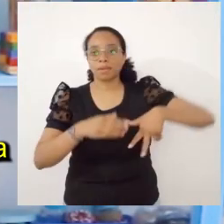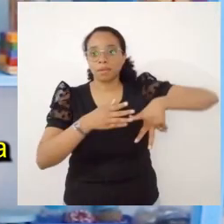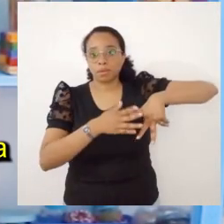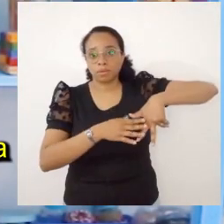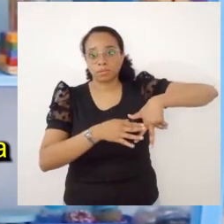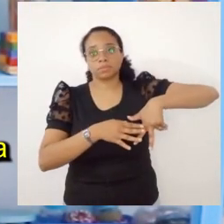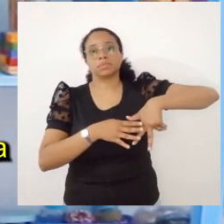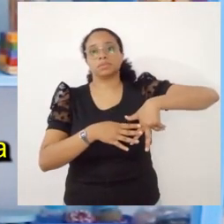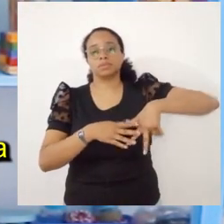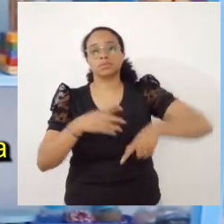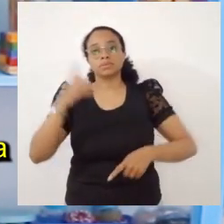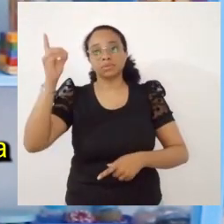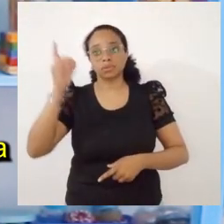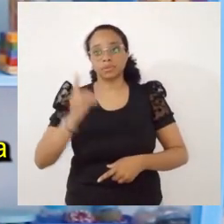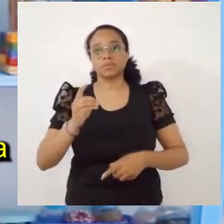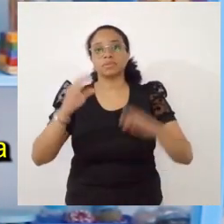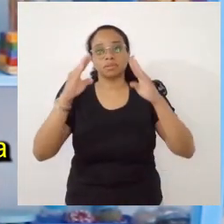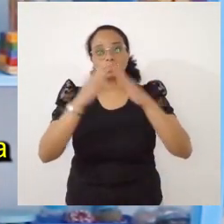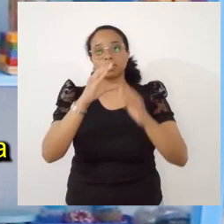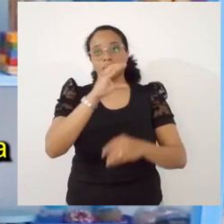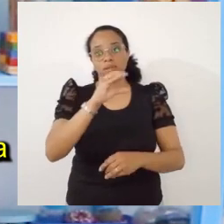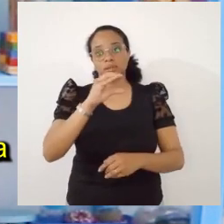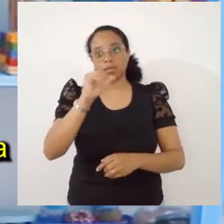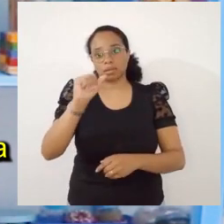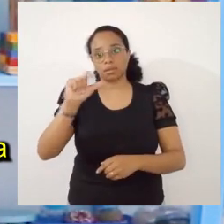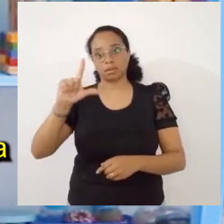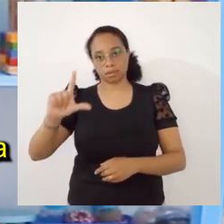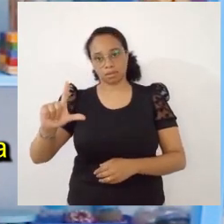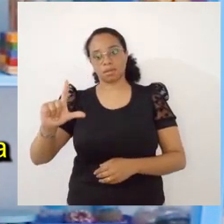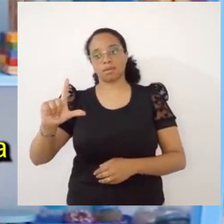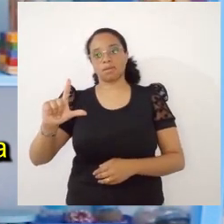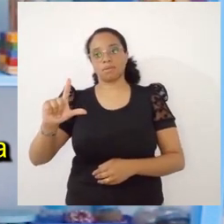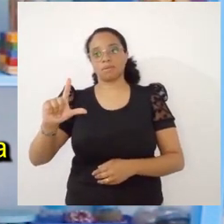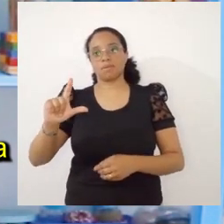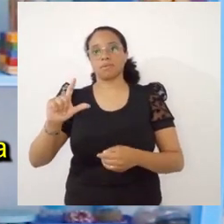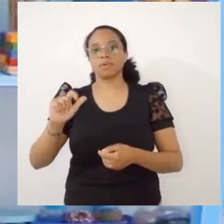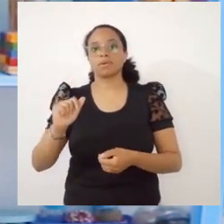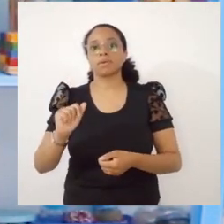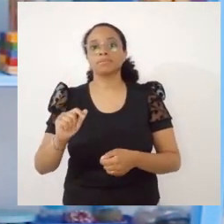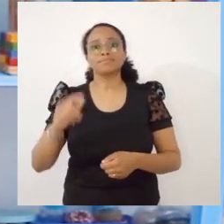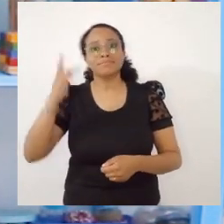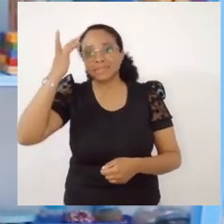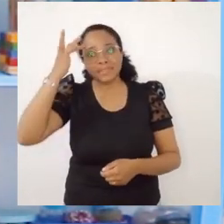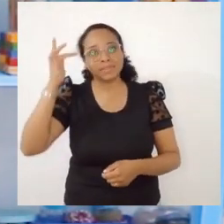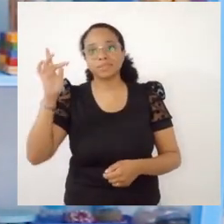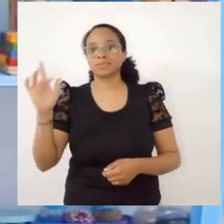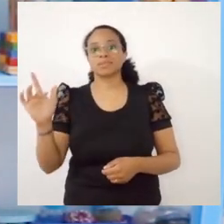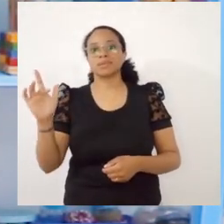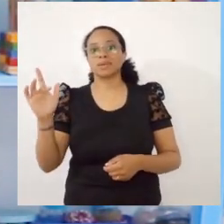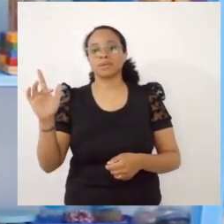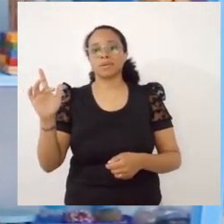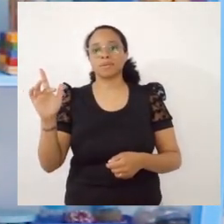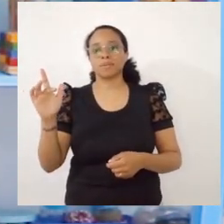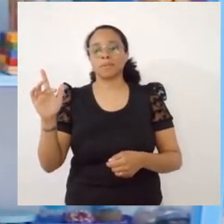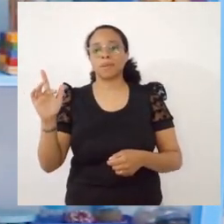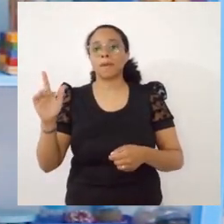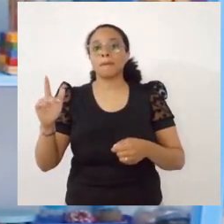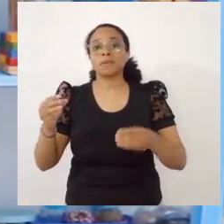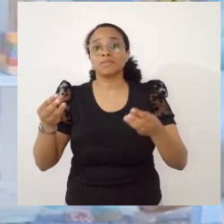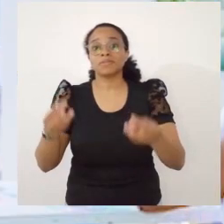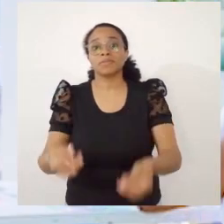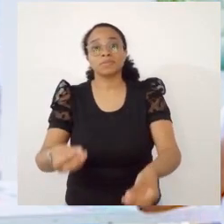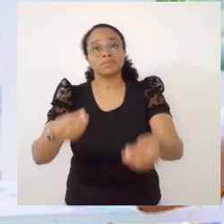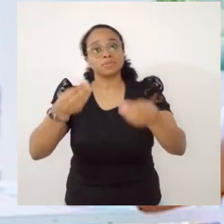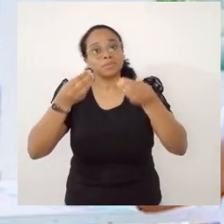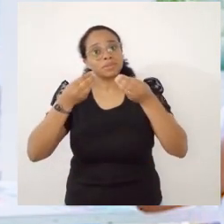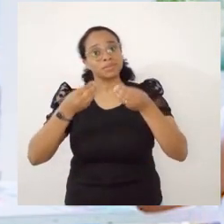Os pacientes com deficiências da unidade de longa permanência da Casa André Luiz não sabem, mas logo eles receberão um presente